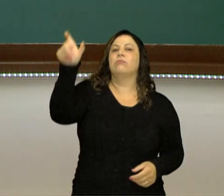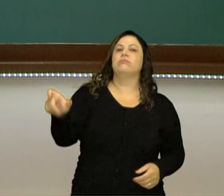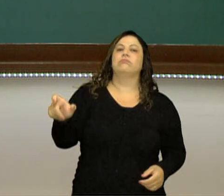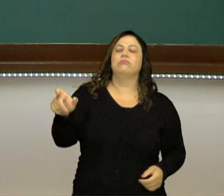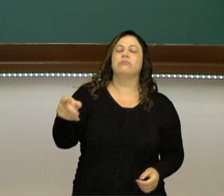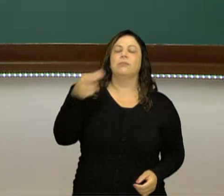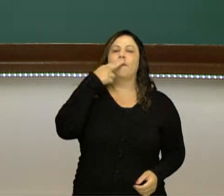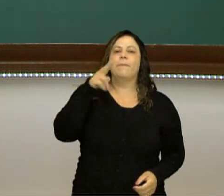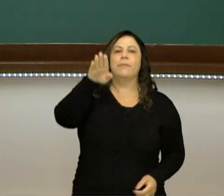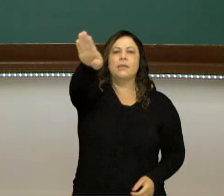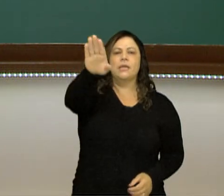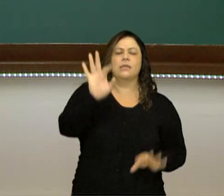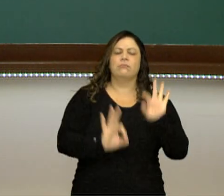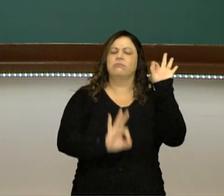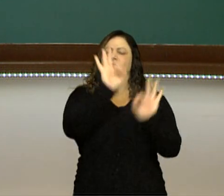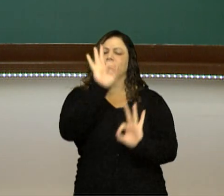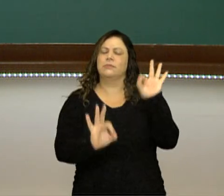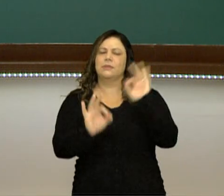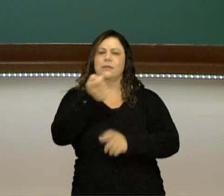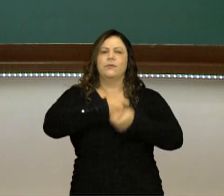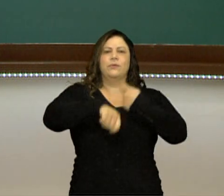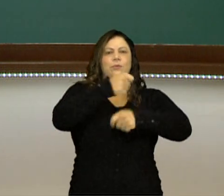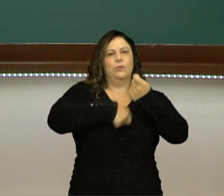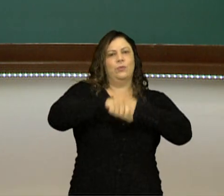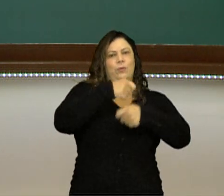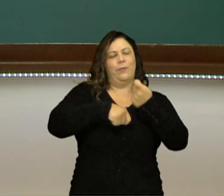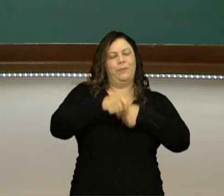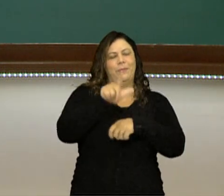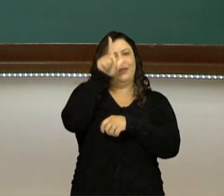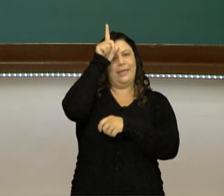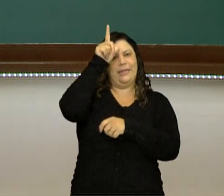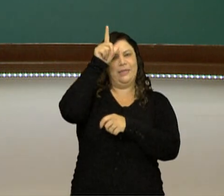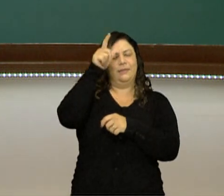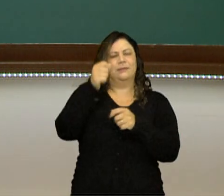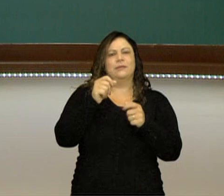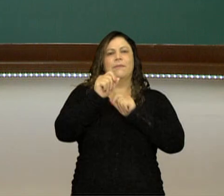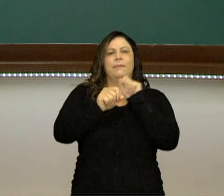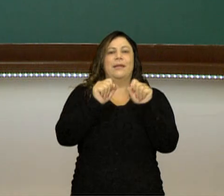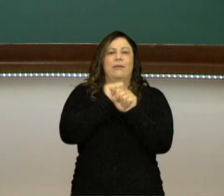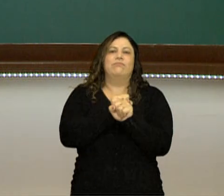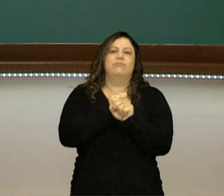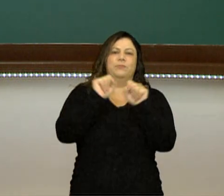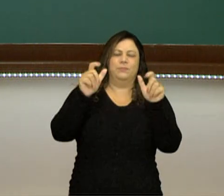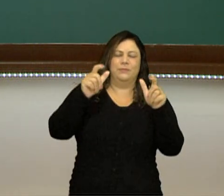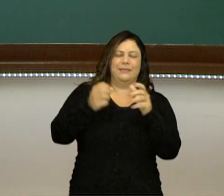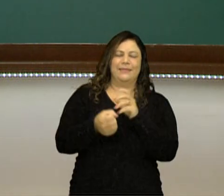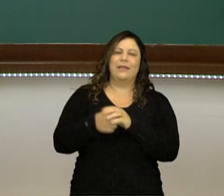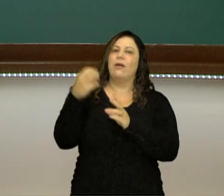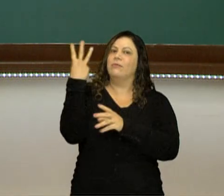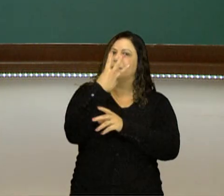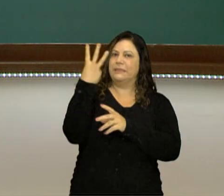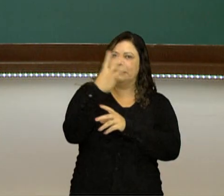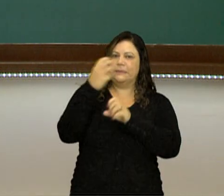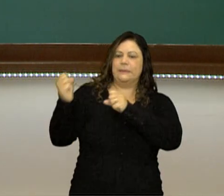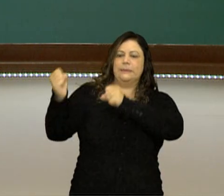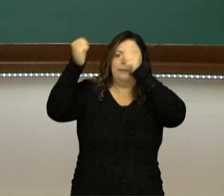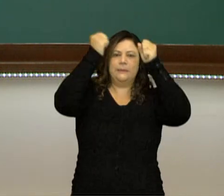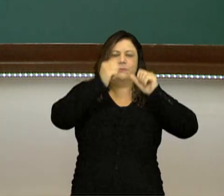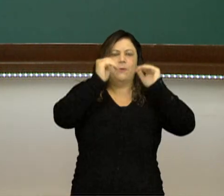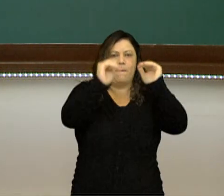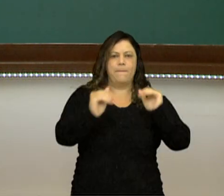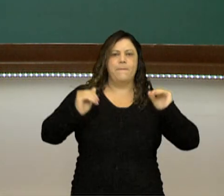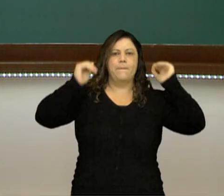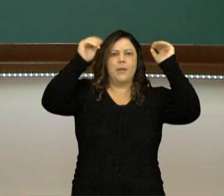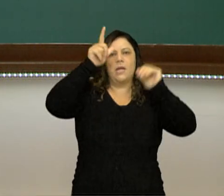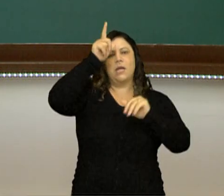preparar a economia alemã justamente para poder empregar a grande guerra que ele queria, para a criação do Terceiro Império Alemão. Para